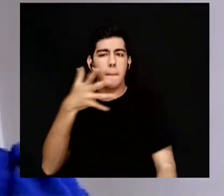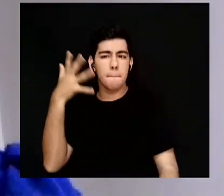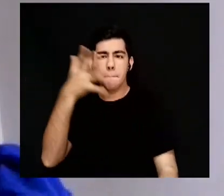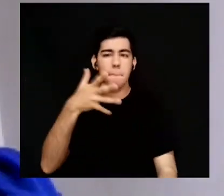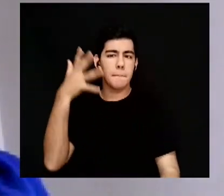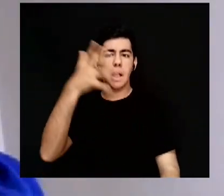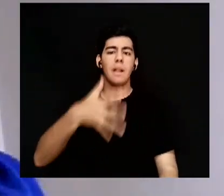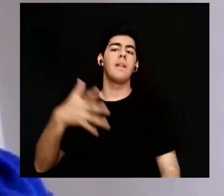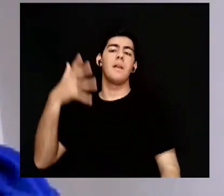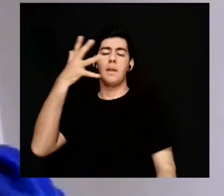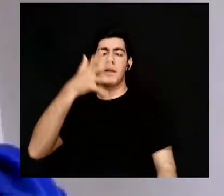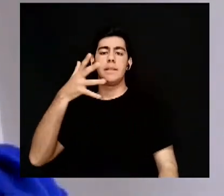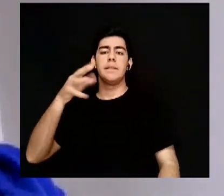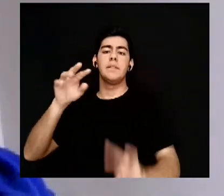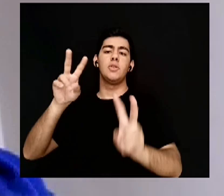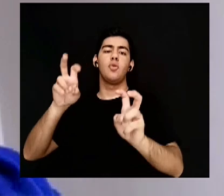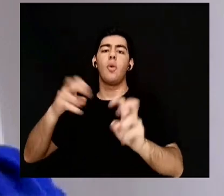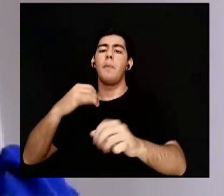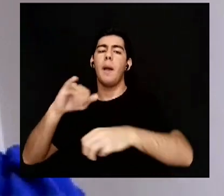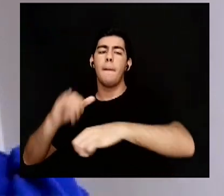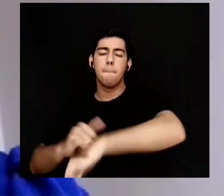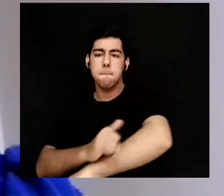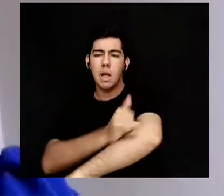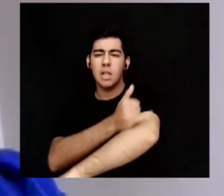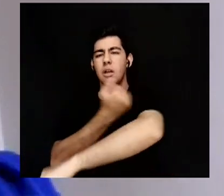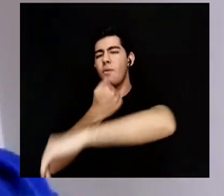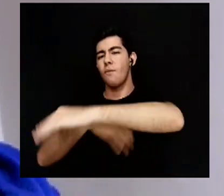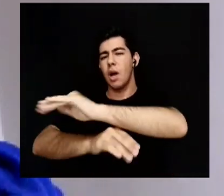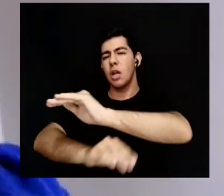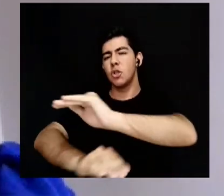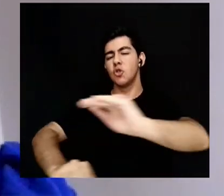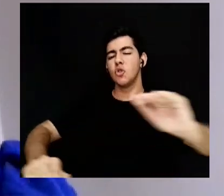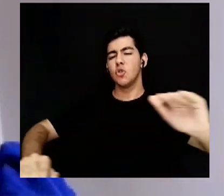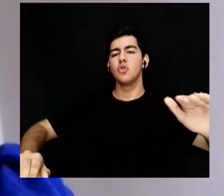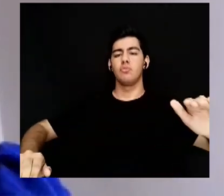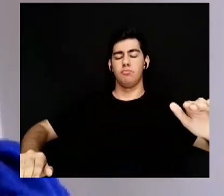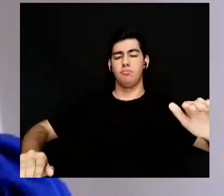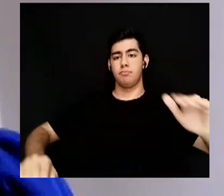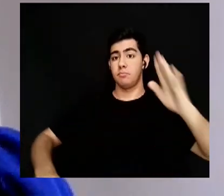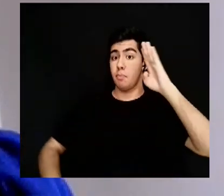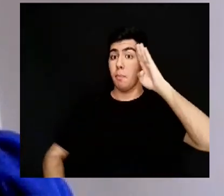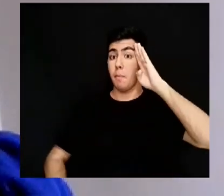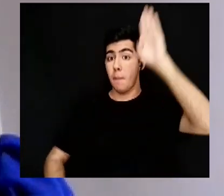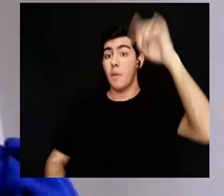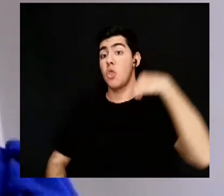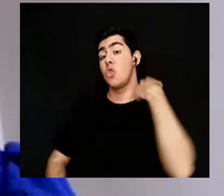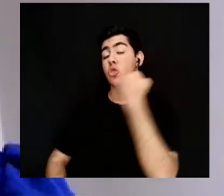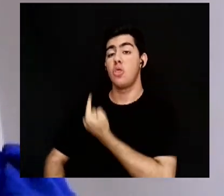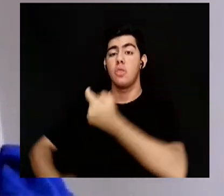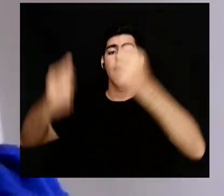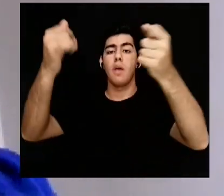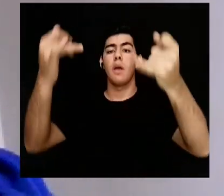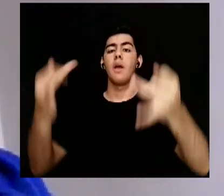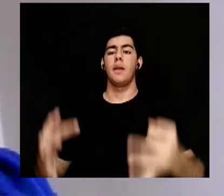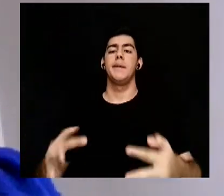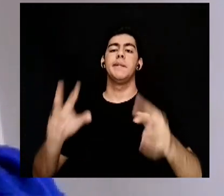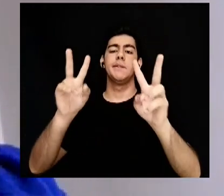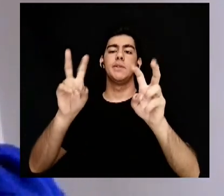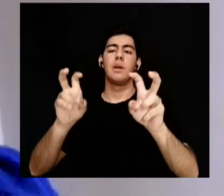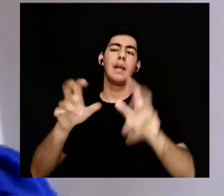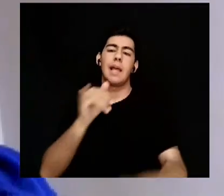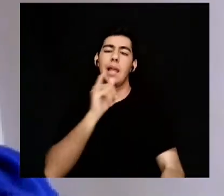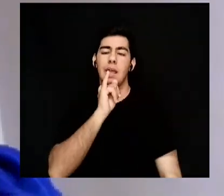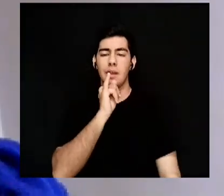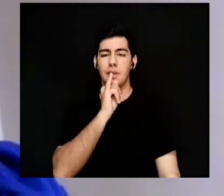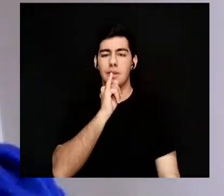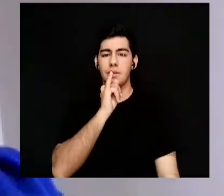obesidade infantil, congresso de obesidade, né, obesidade infantil, principalmente, a gente fala muito de parar com essa inércia terapêutica. O